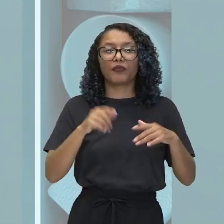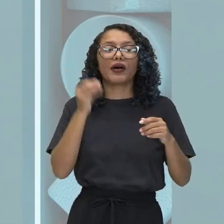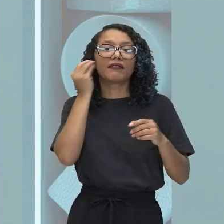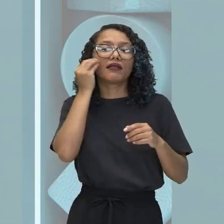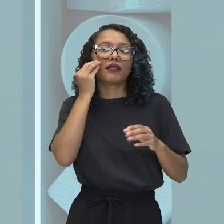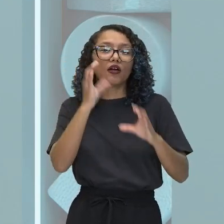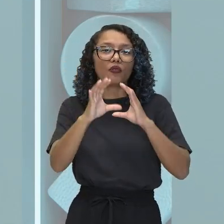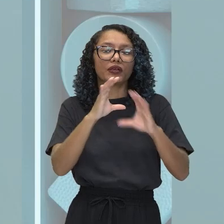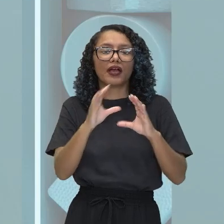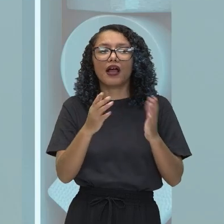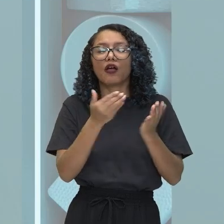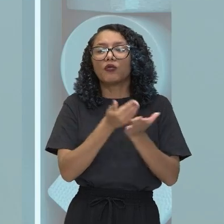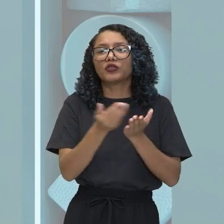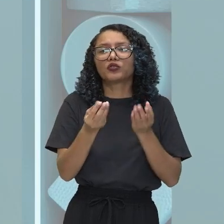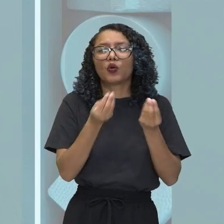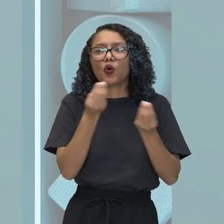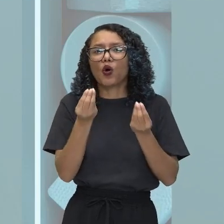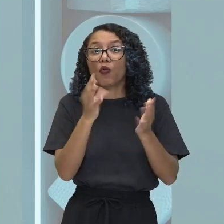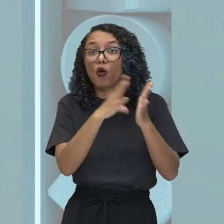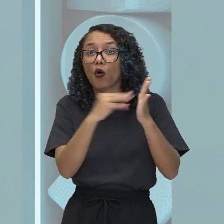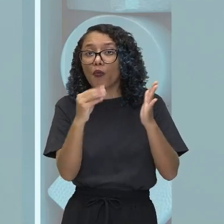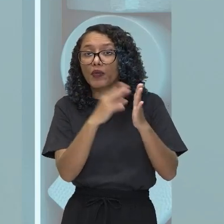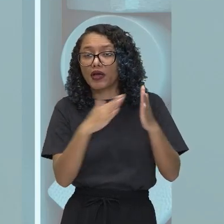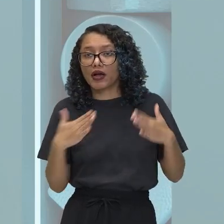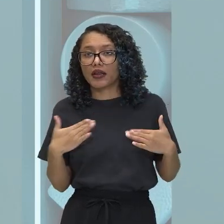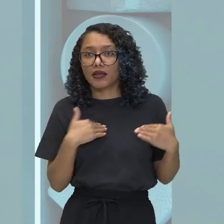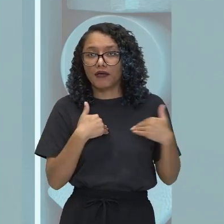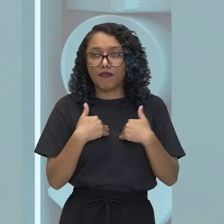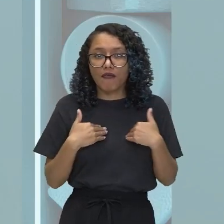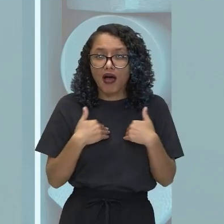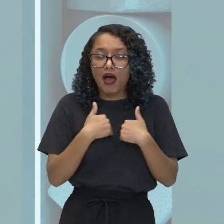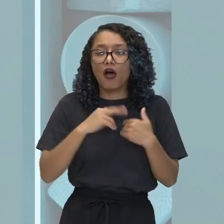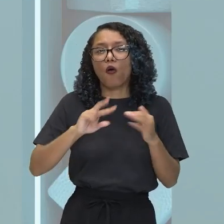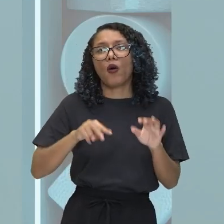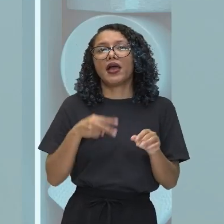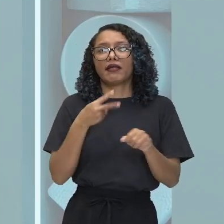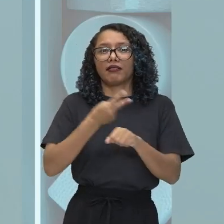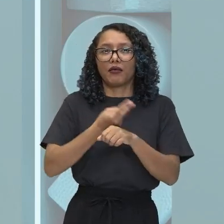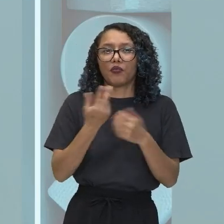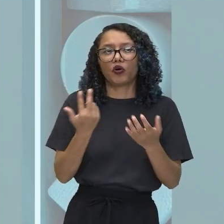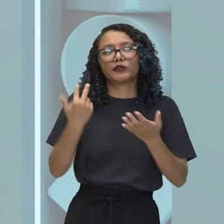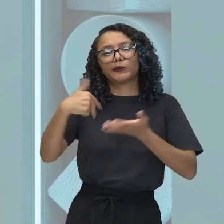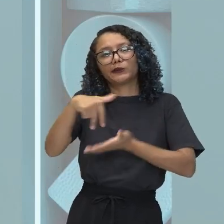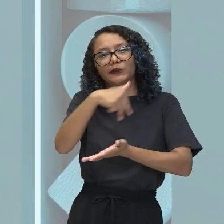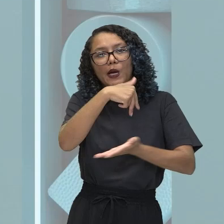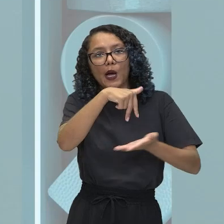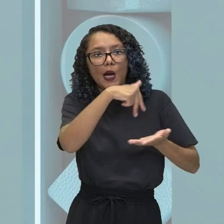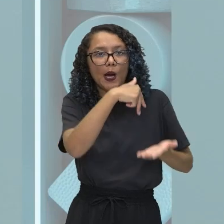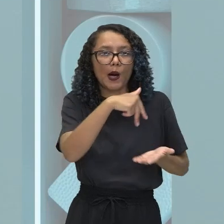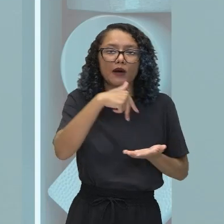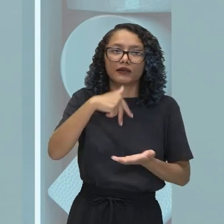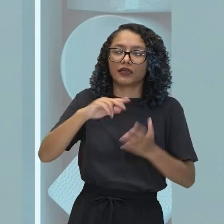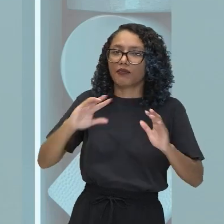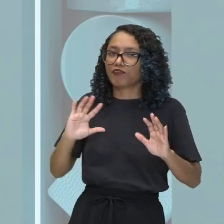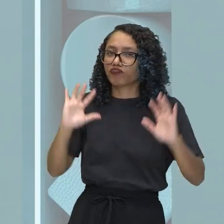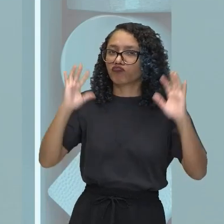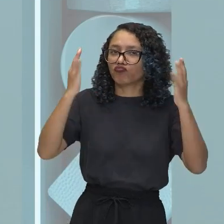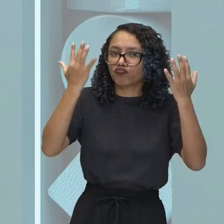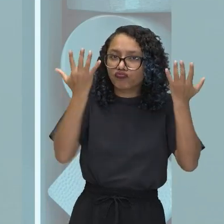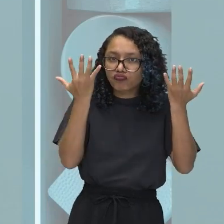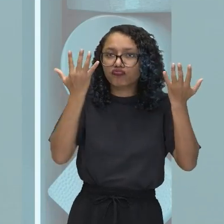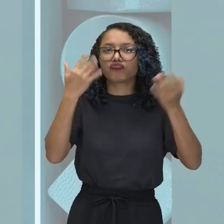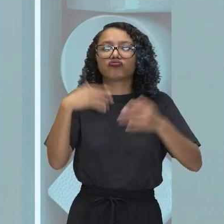os animais. Depois foi evoluindo isso para a questão das danças, para os seus rituais, para o